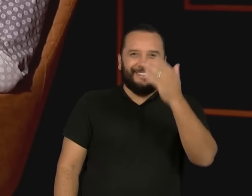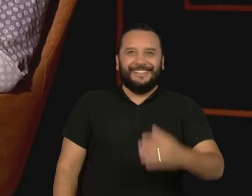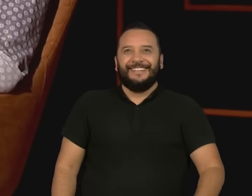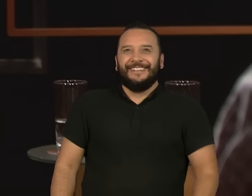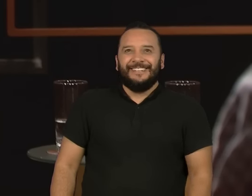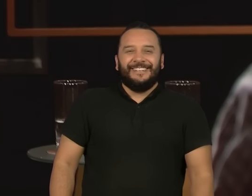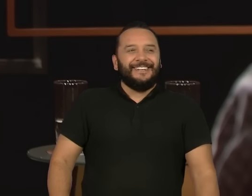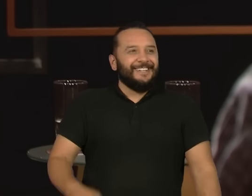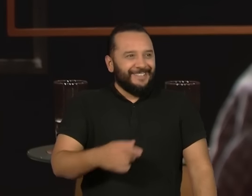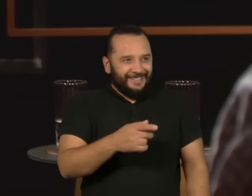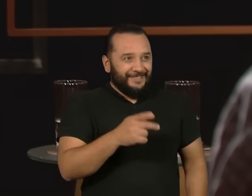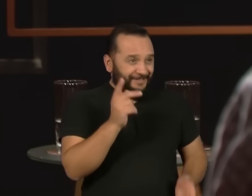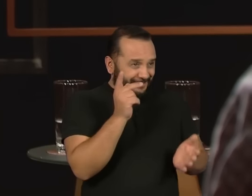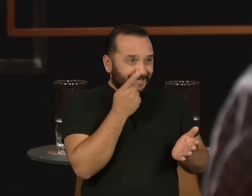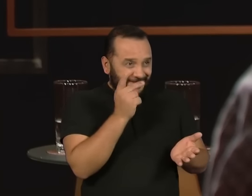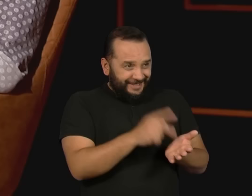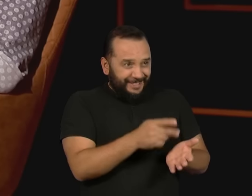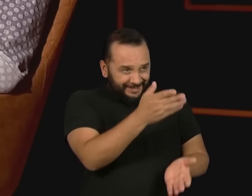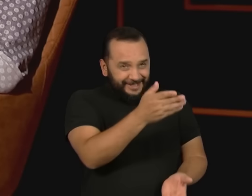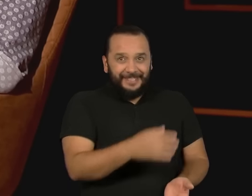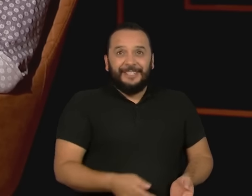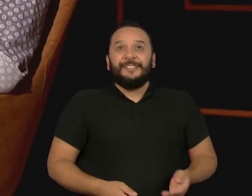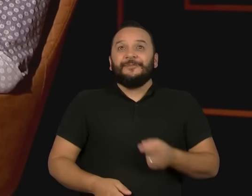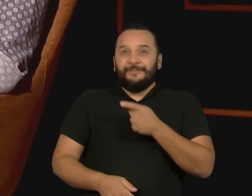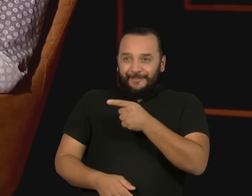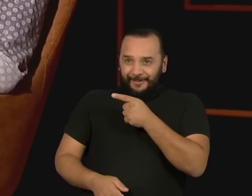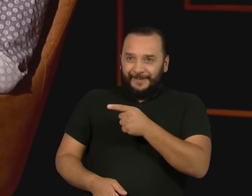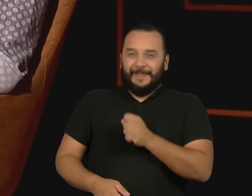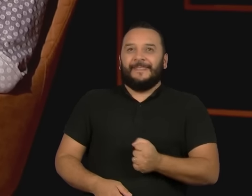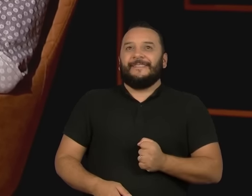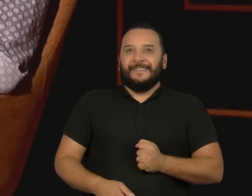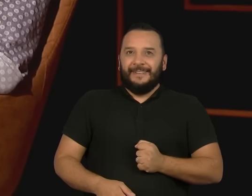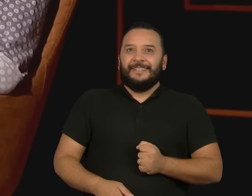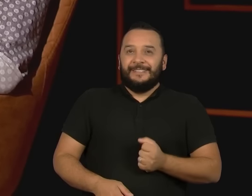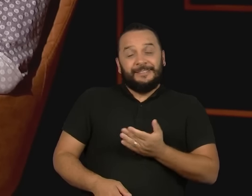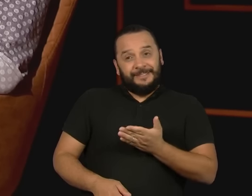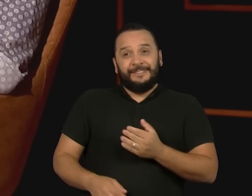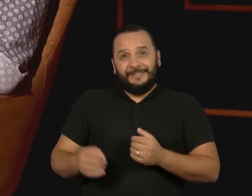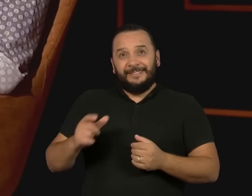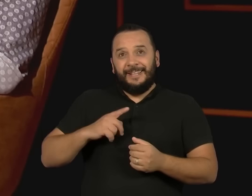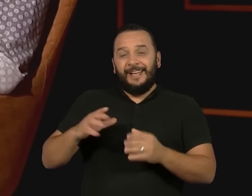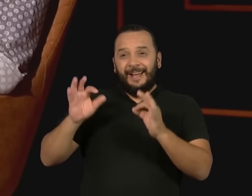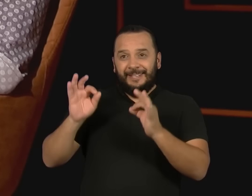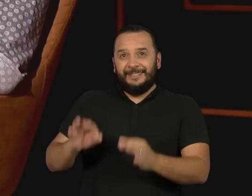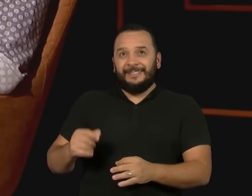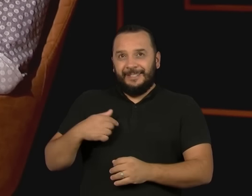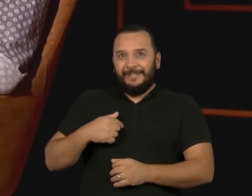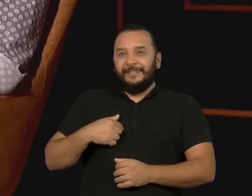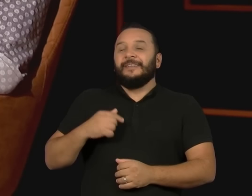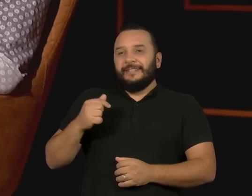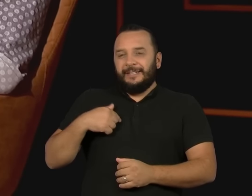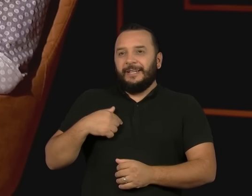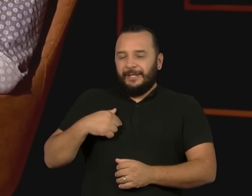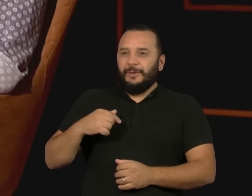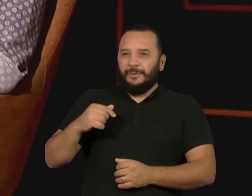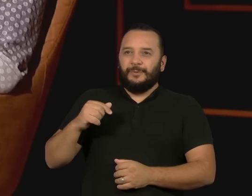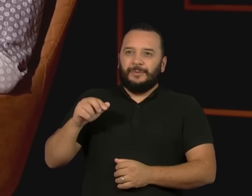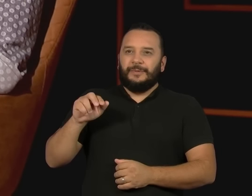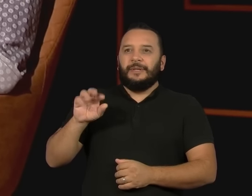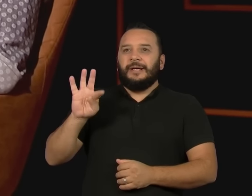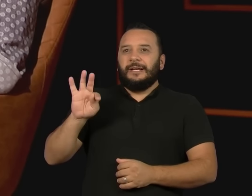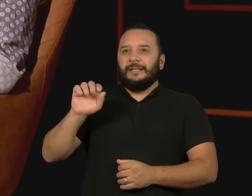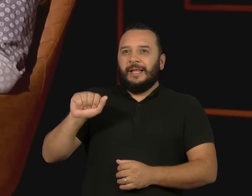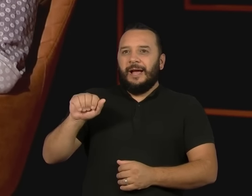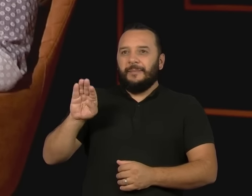Essa história é verídica. Esse aí é rato do tablado. E, bom, ele tem razão, eu fiquei muito tempo como rato do tablado mesmo, assim. Eu ia